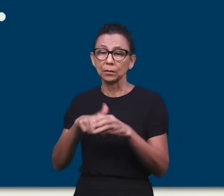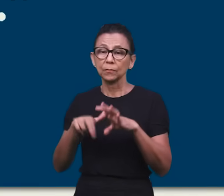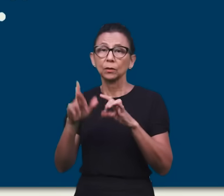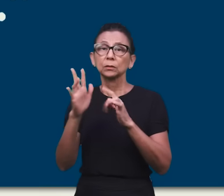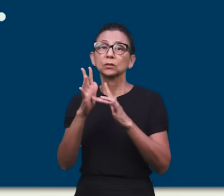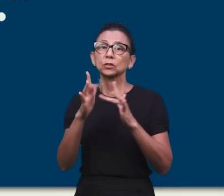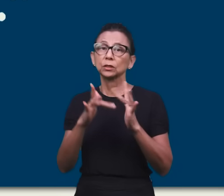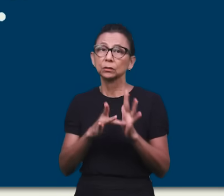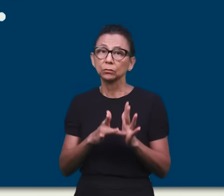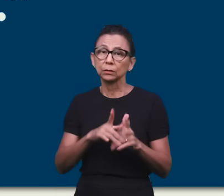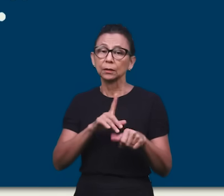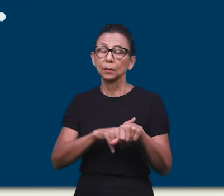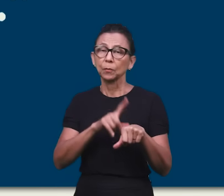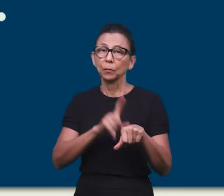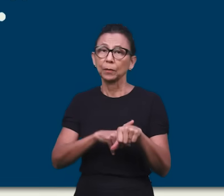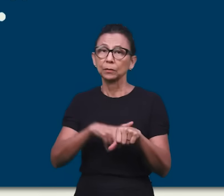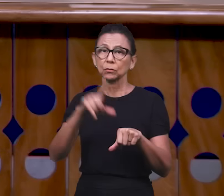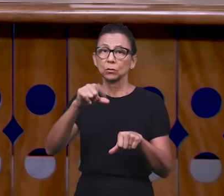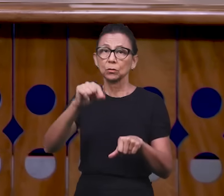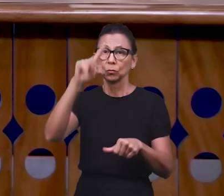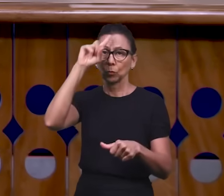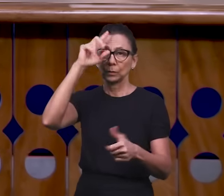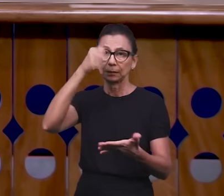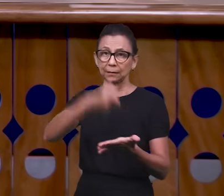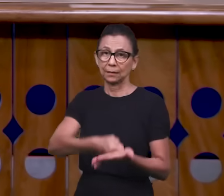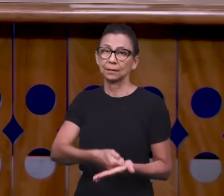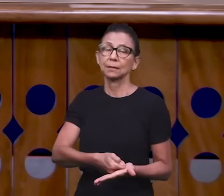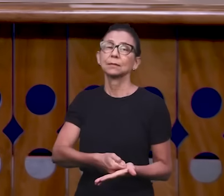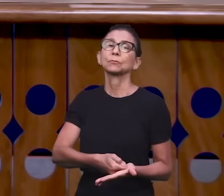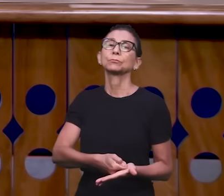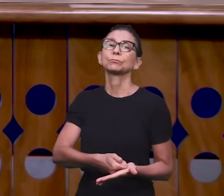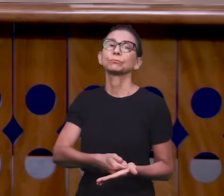da decisão. Amém.